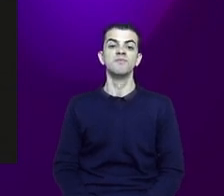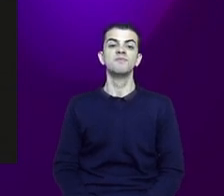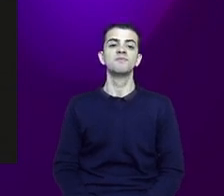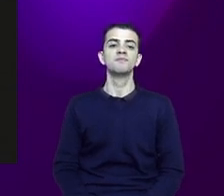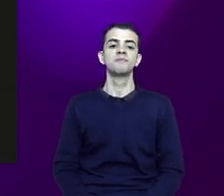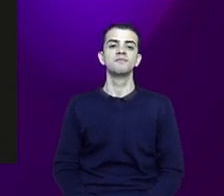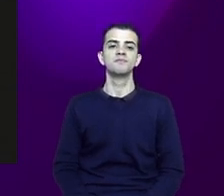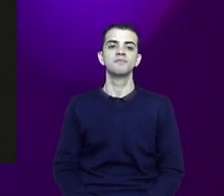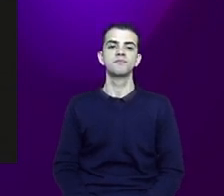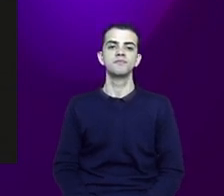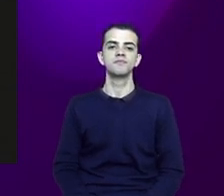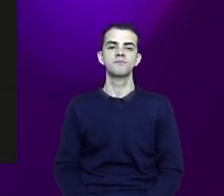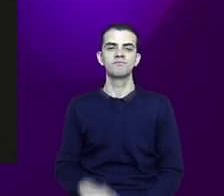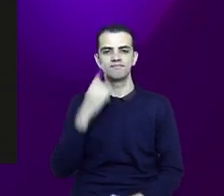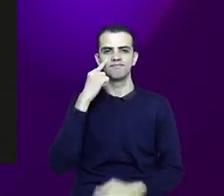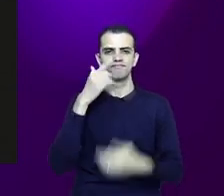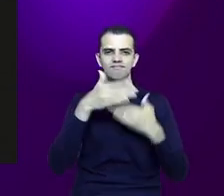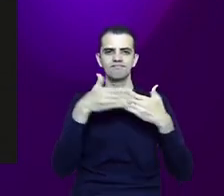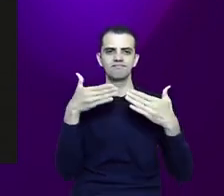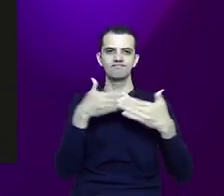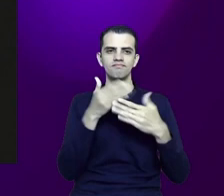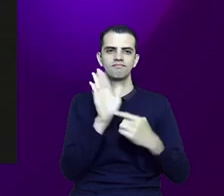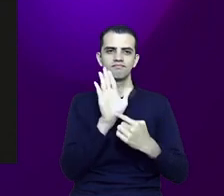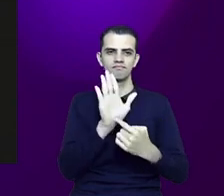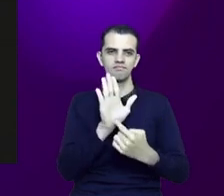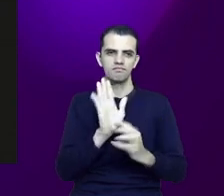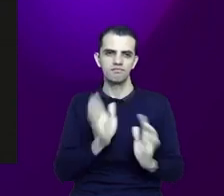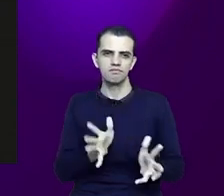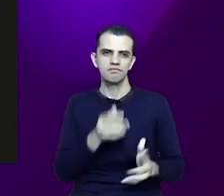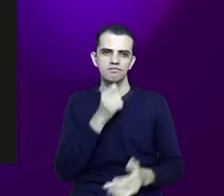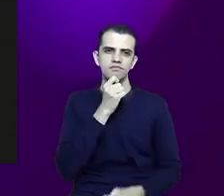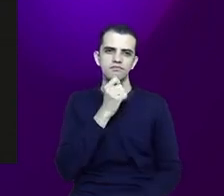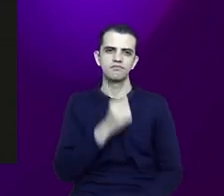Vocês estão vendo o modo apresentação, não?